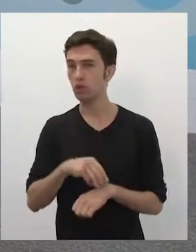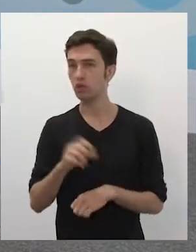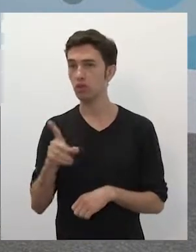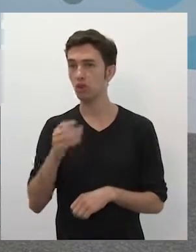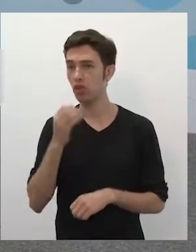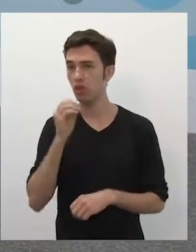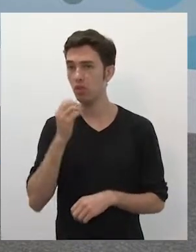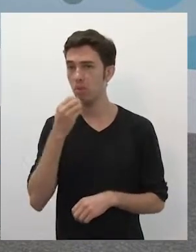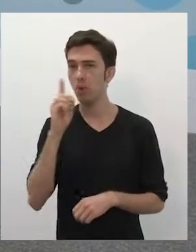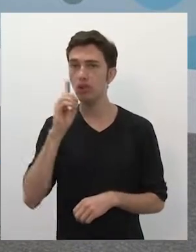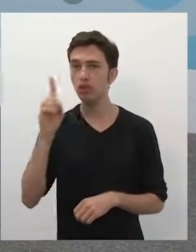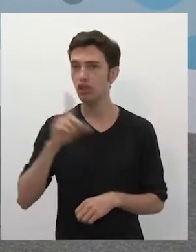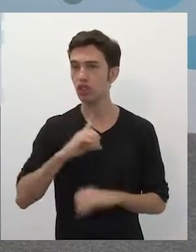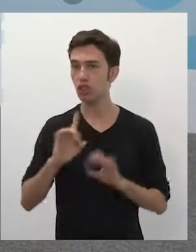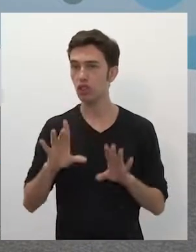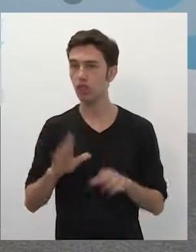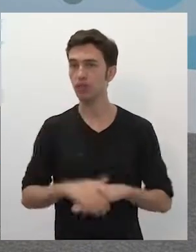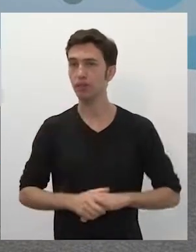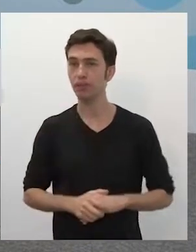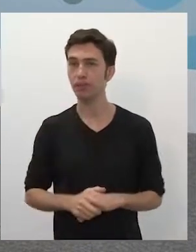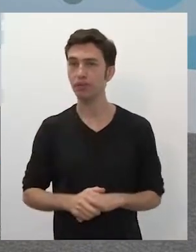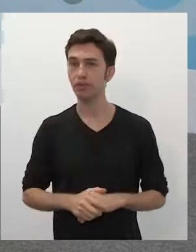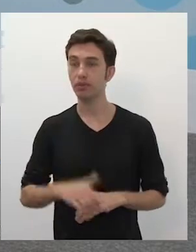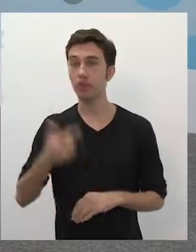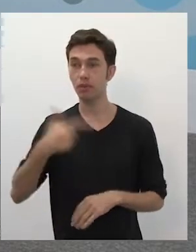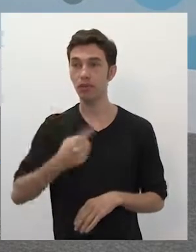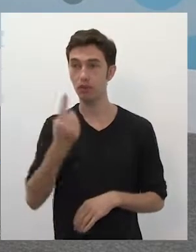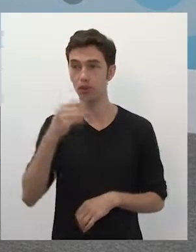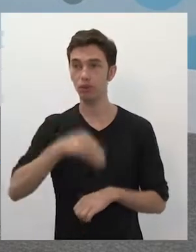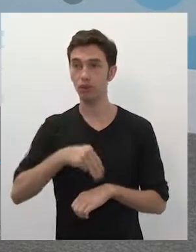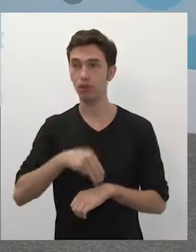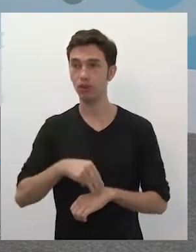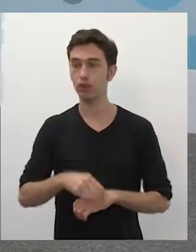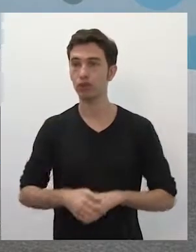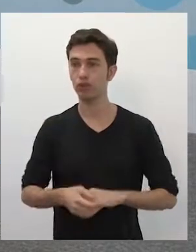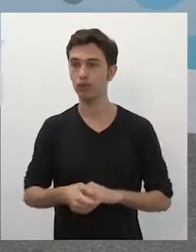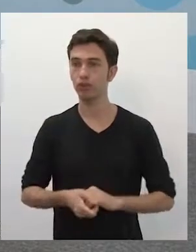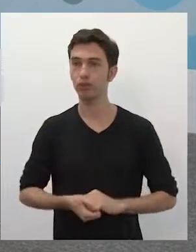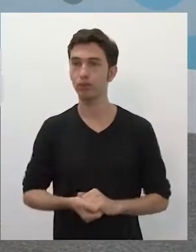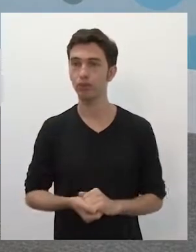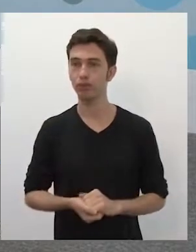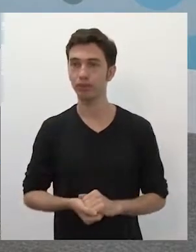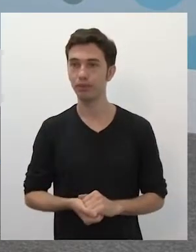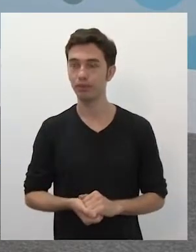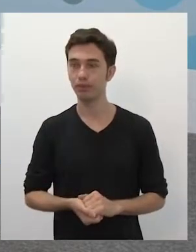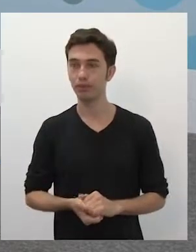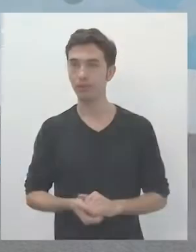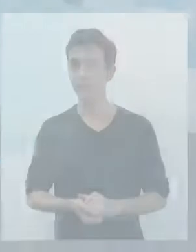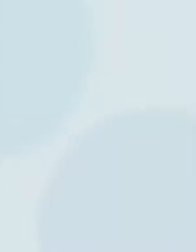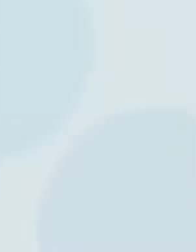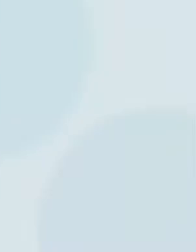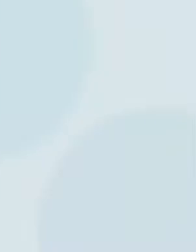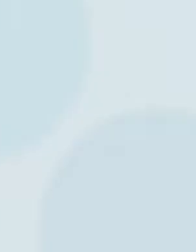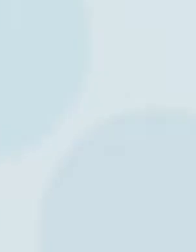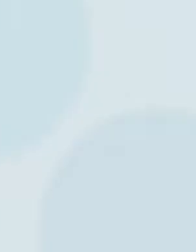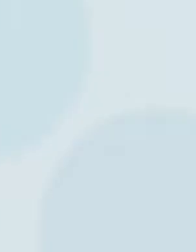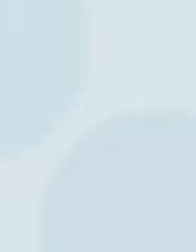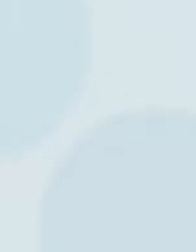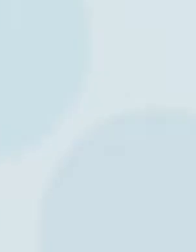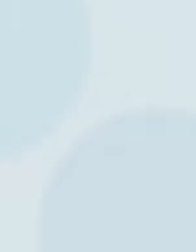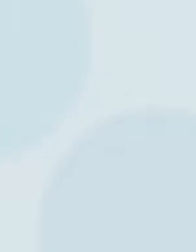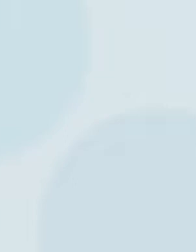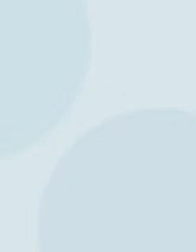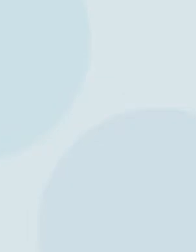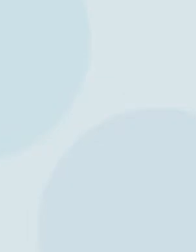subiu os alguma? Então tá, vamos lá. Mais 1 minutinho aí, por favor, para eles responderem.